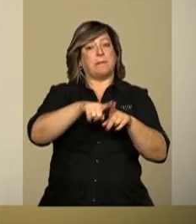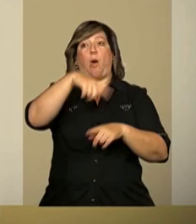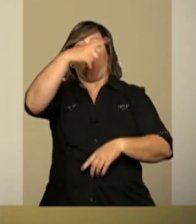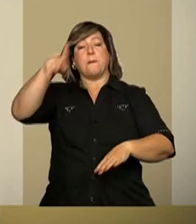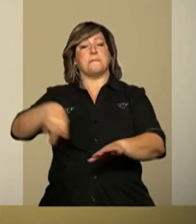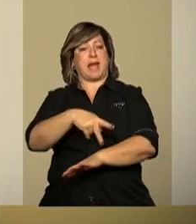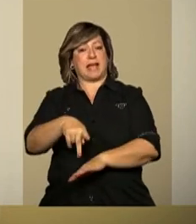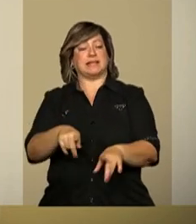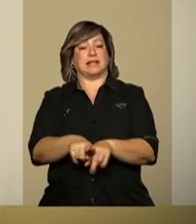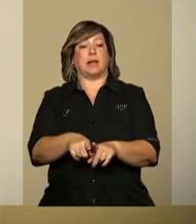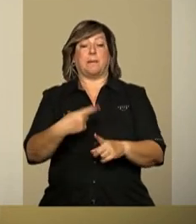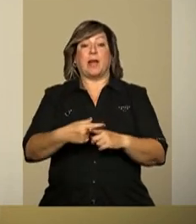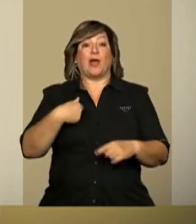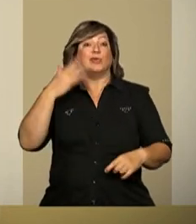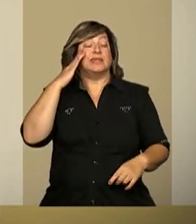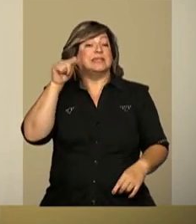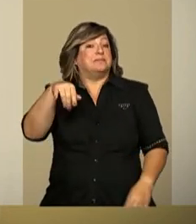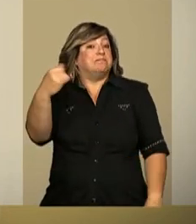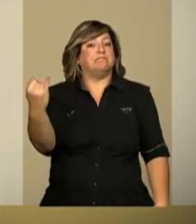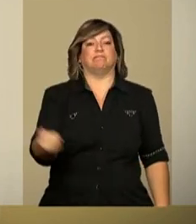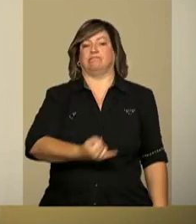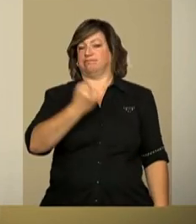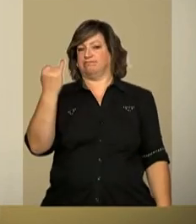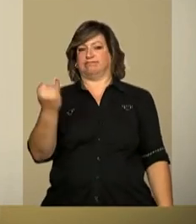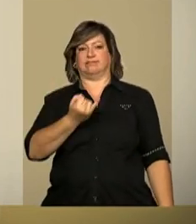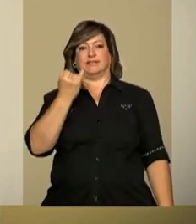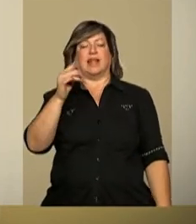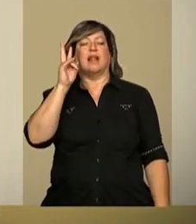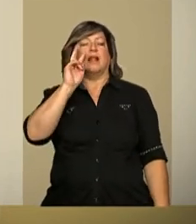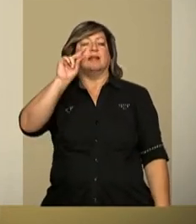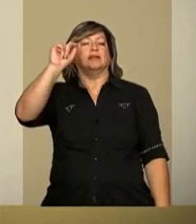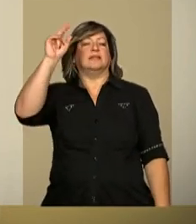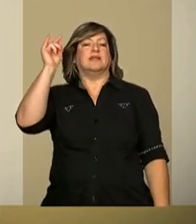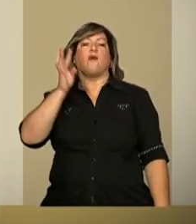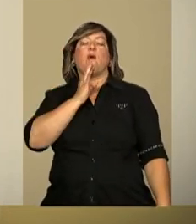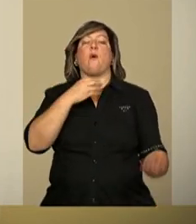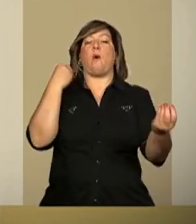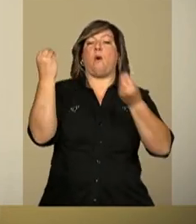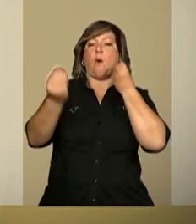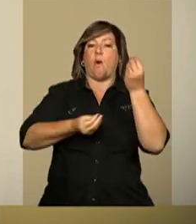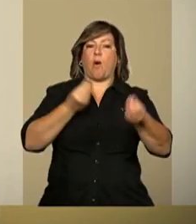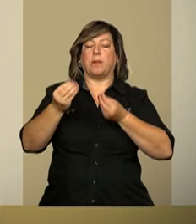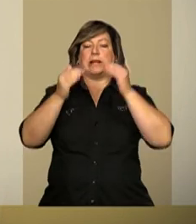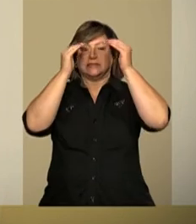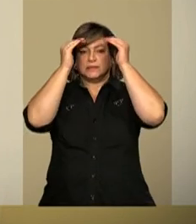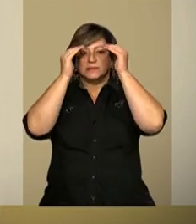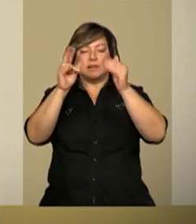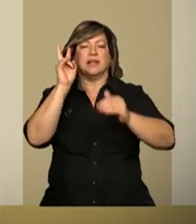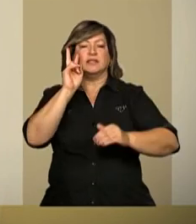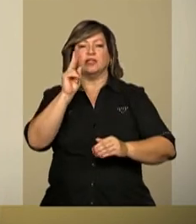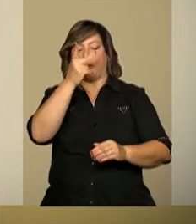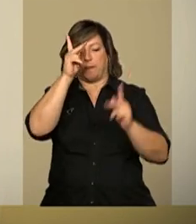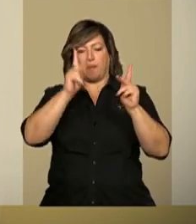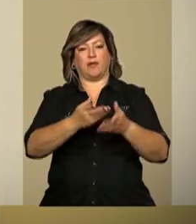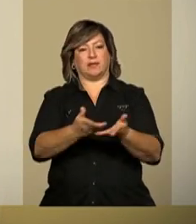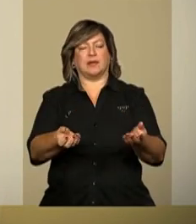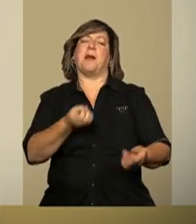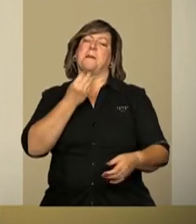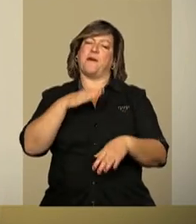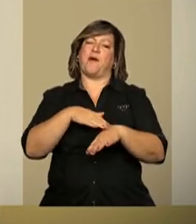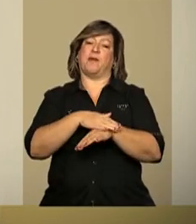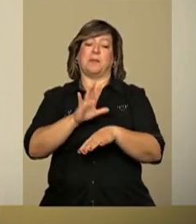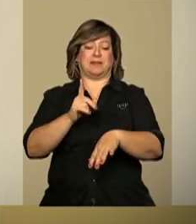porque eu sei que esse é um dos melhores caminhos viu Luciano pra gente conhecer e respeitar a história de um povo que conversa boa